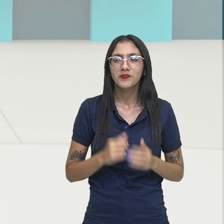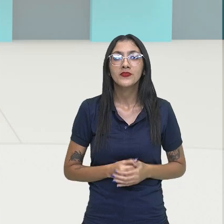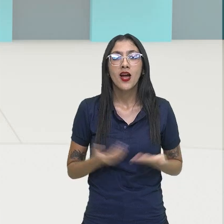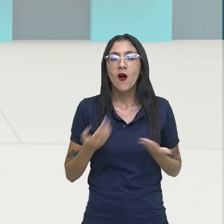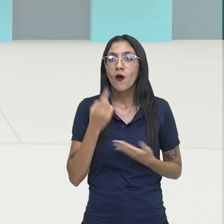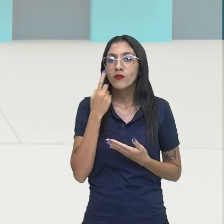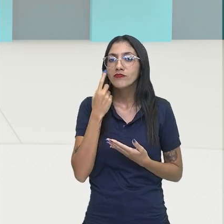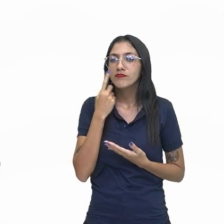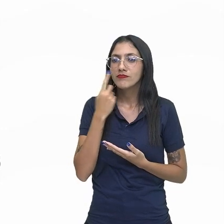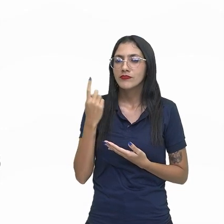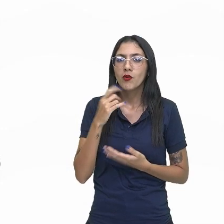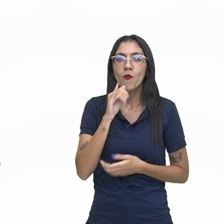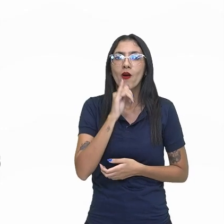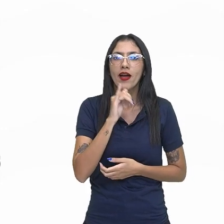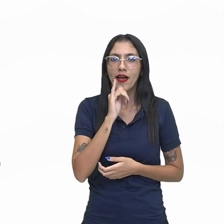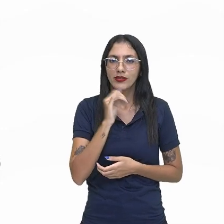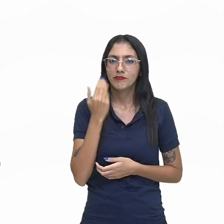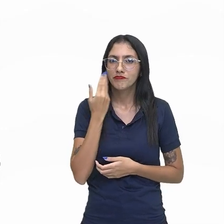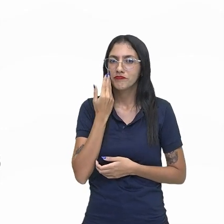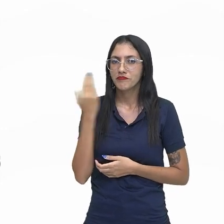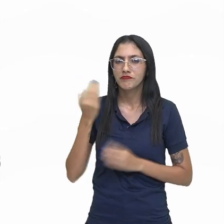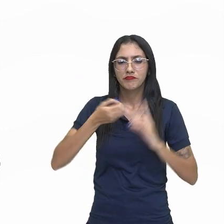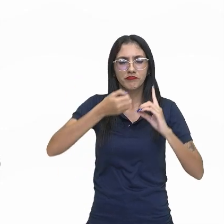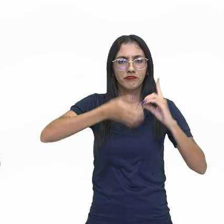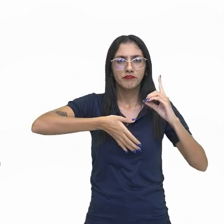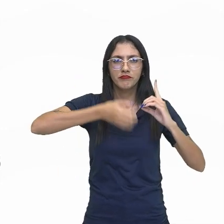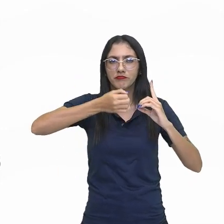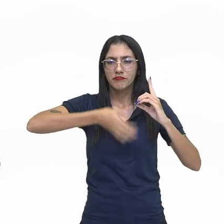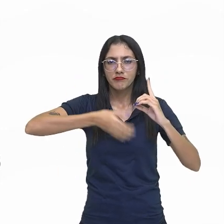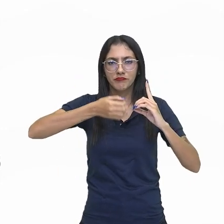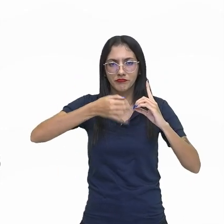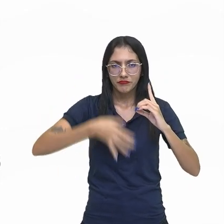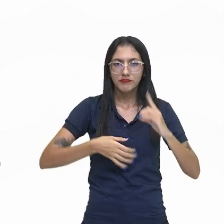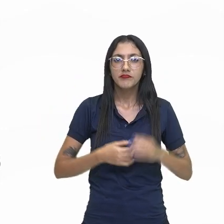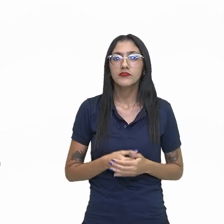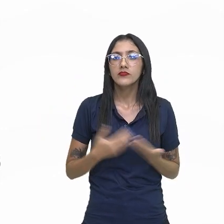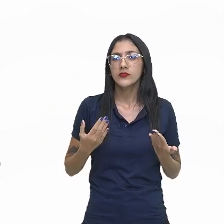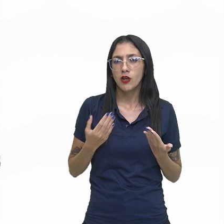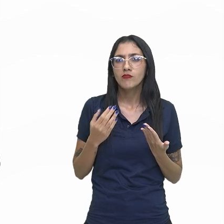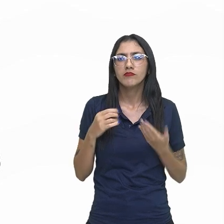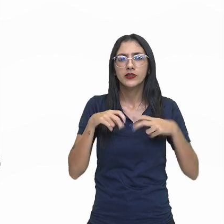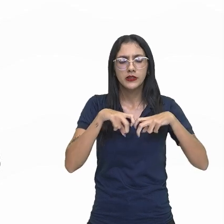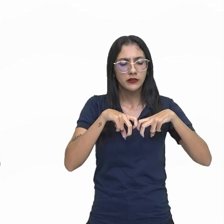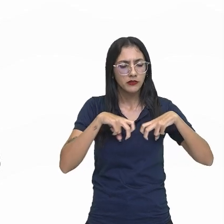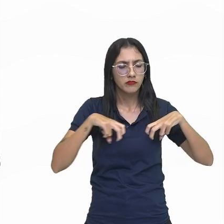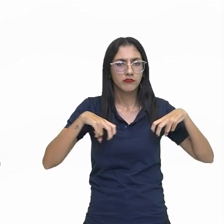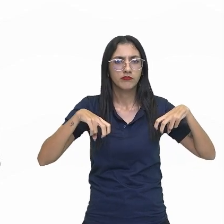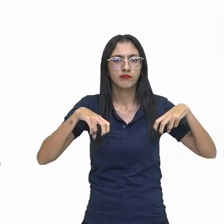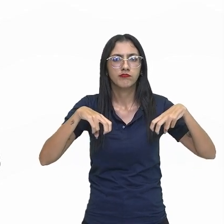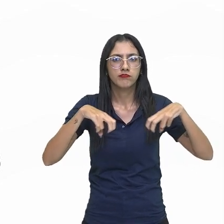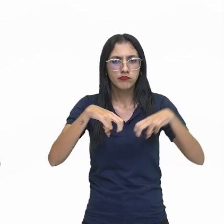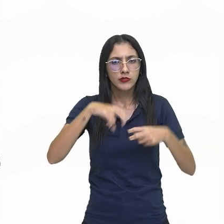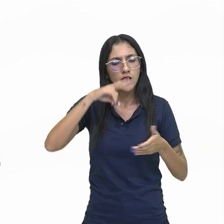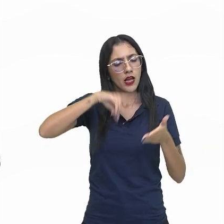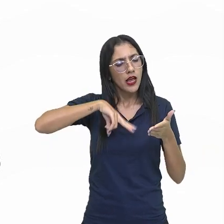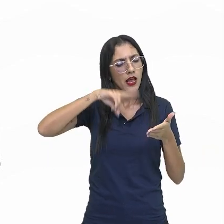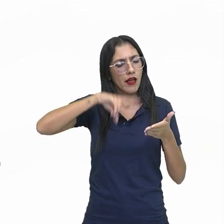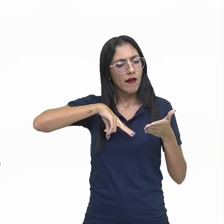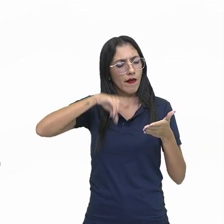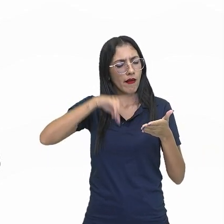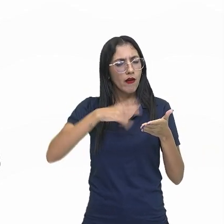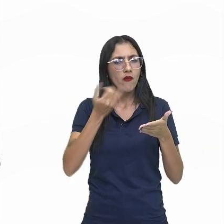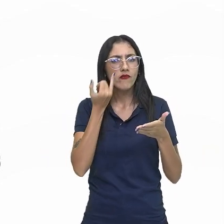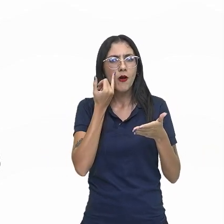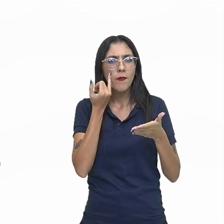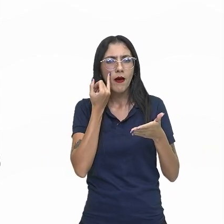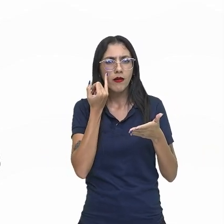nosso exemplo, acompanhem comigo. Exemplo de descrição. Ficar assentada à mesa a ler o diário de notícias